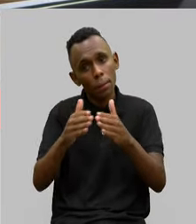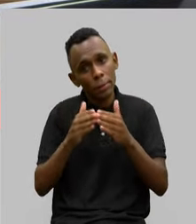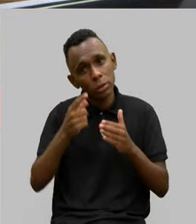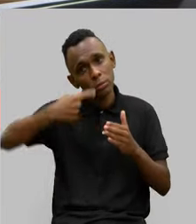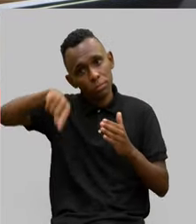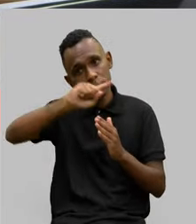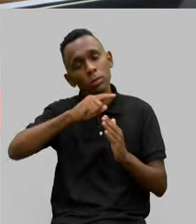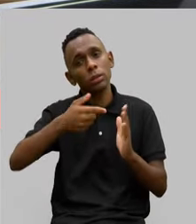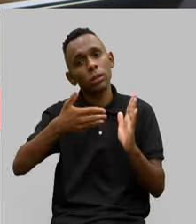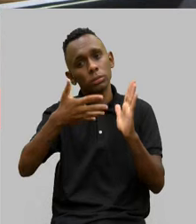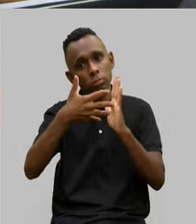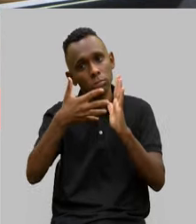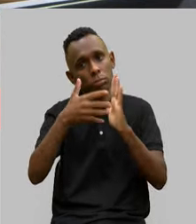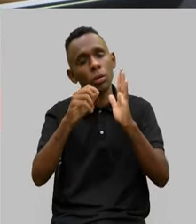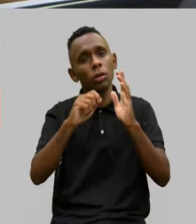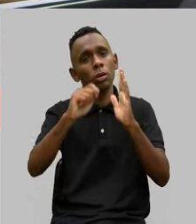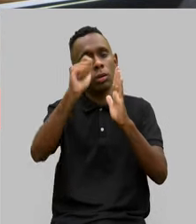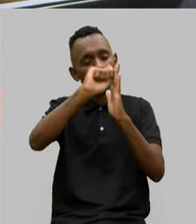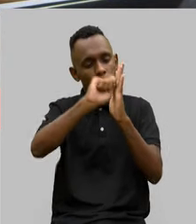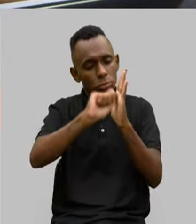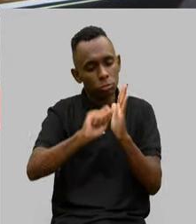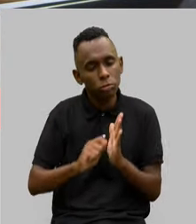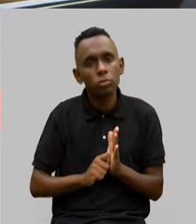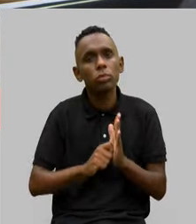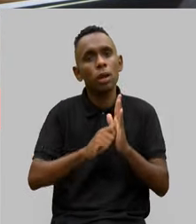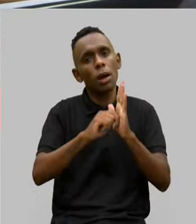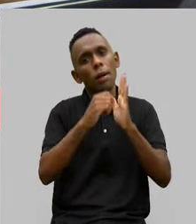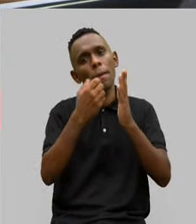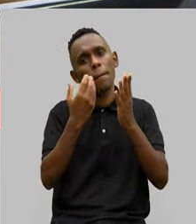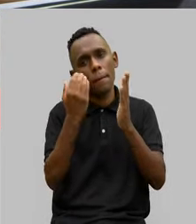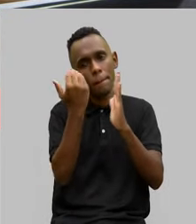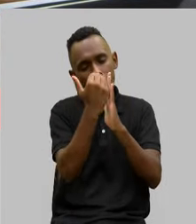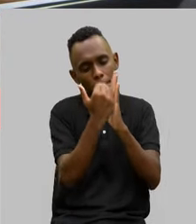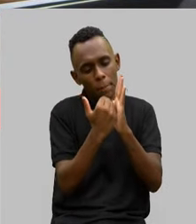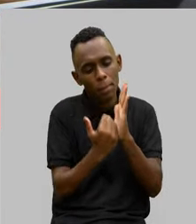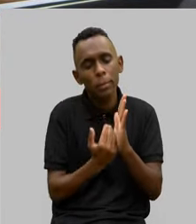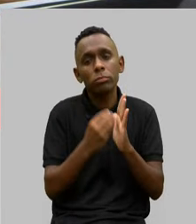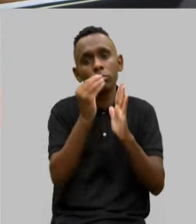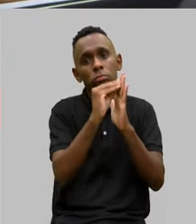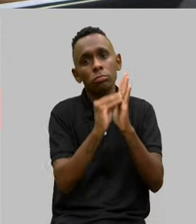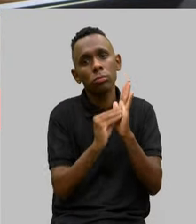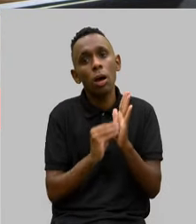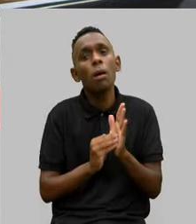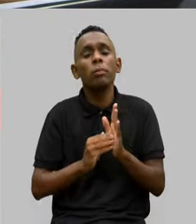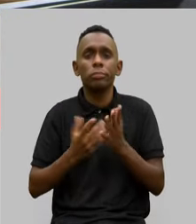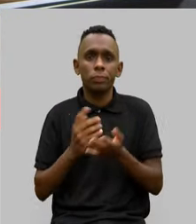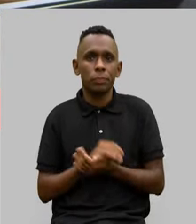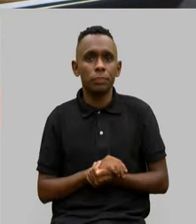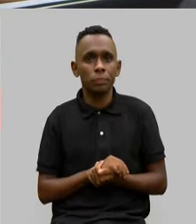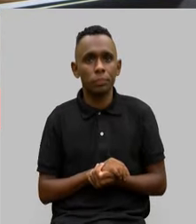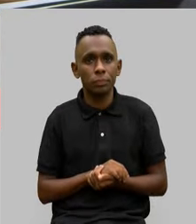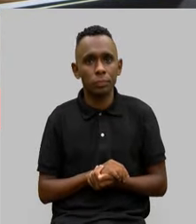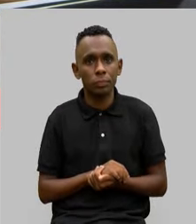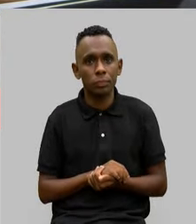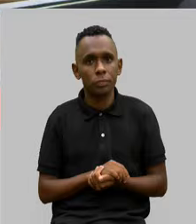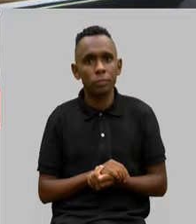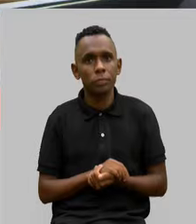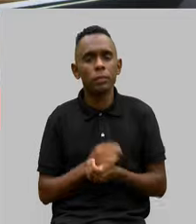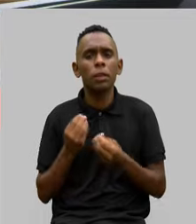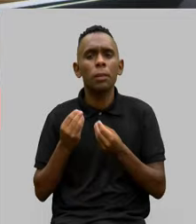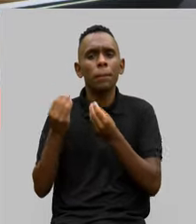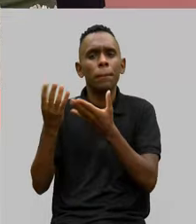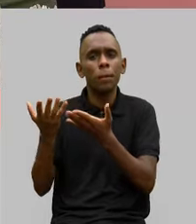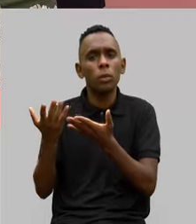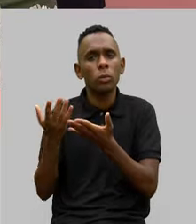aquelas pessoas que desejarem já irem preenchendo o formulário que pode nos